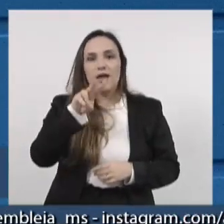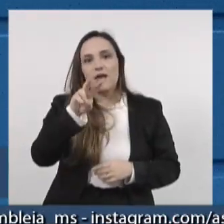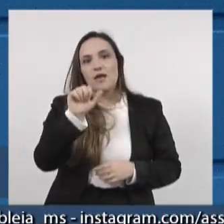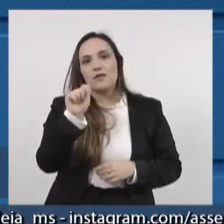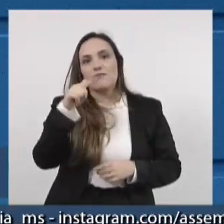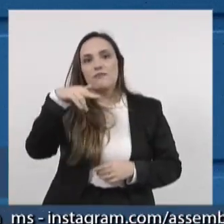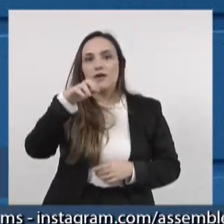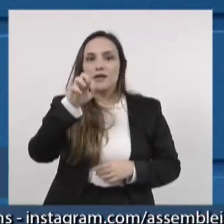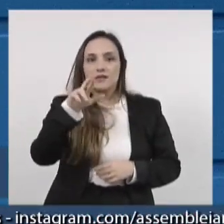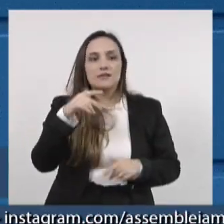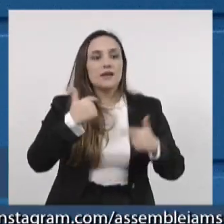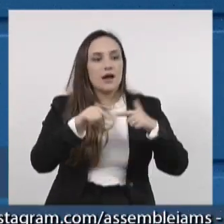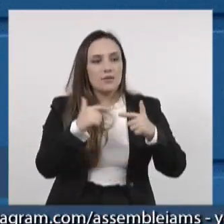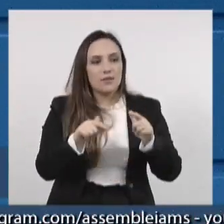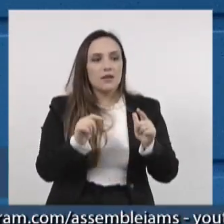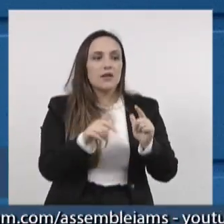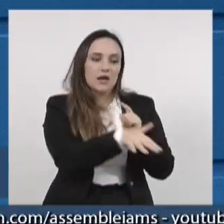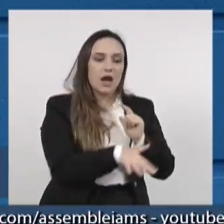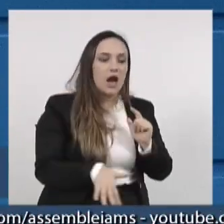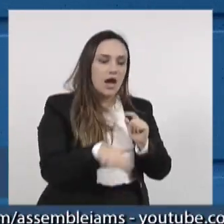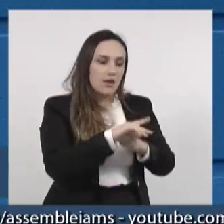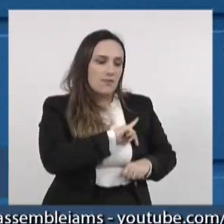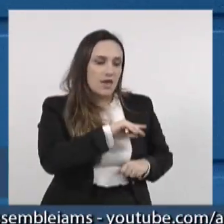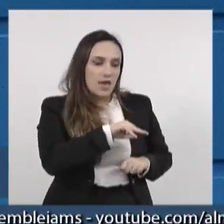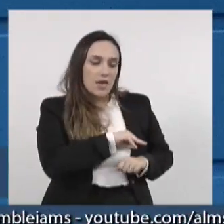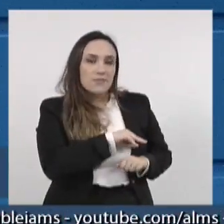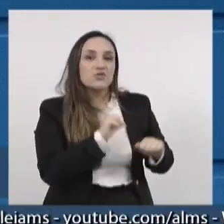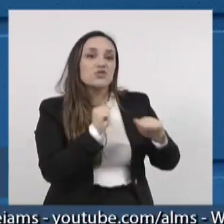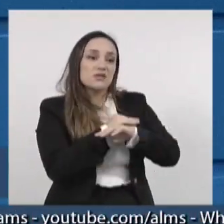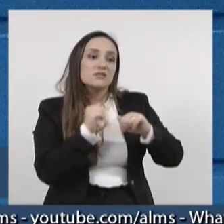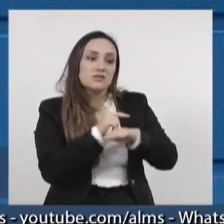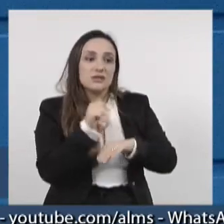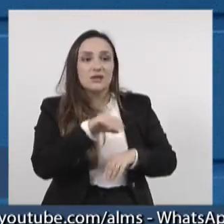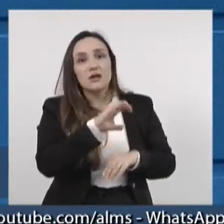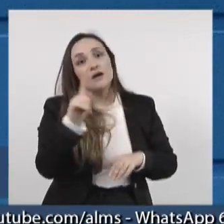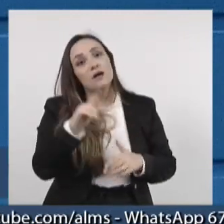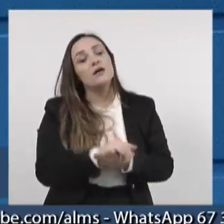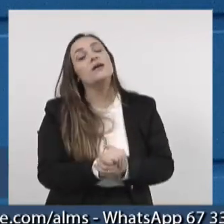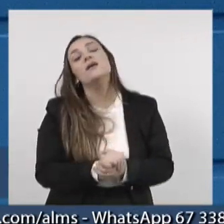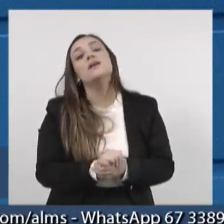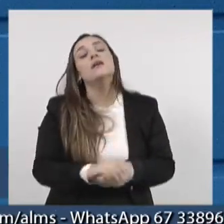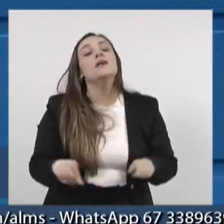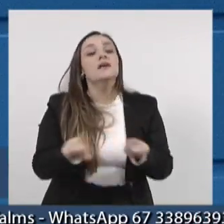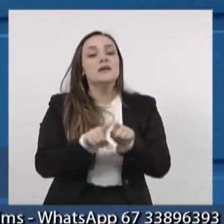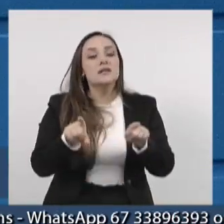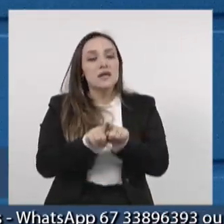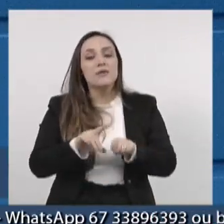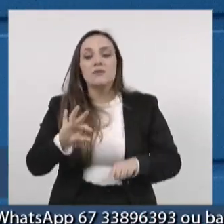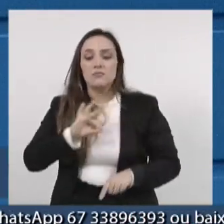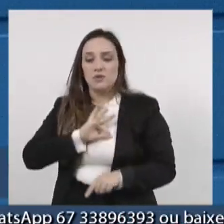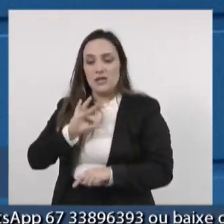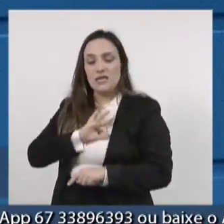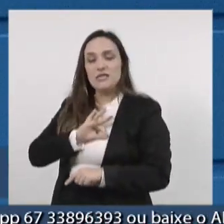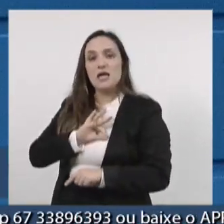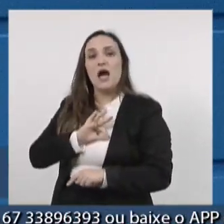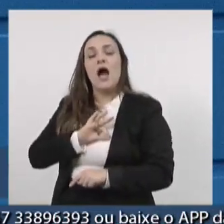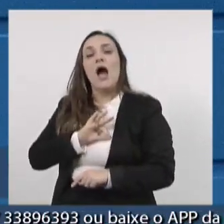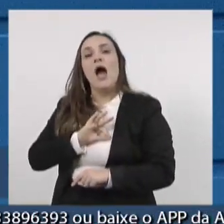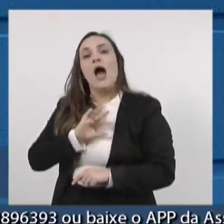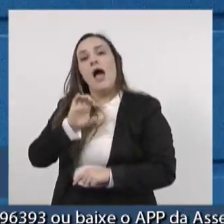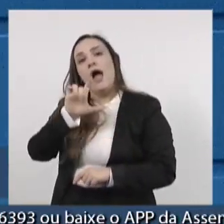Silva, lotado no batalhão da Polícia Militar de Trânsito de Campo Grande, bem como o investigador de Polícia Civil, Helder Elias Danta